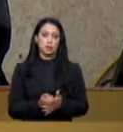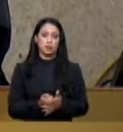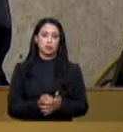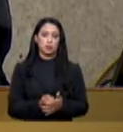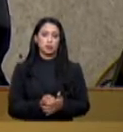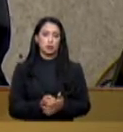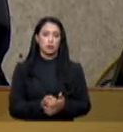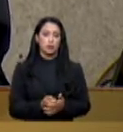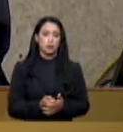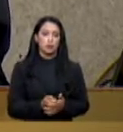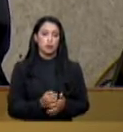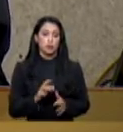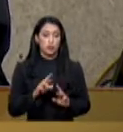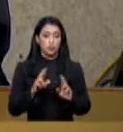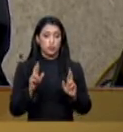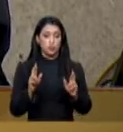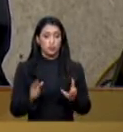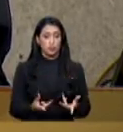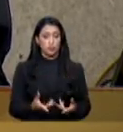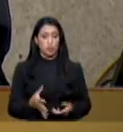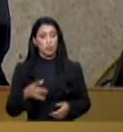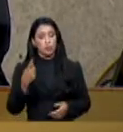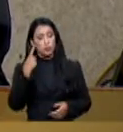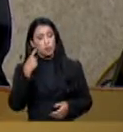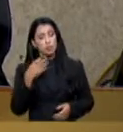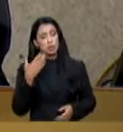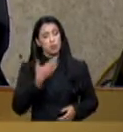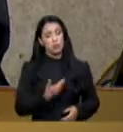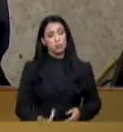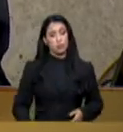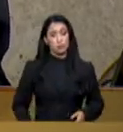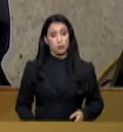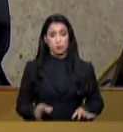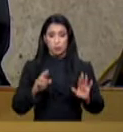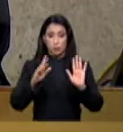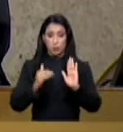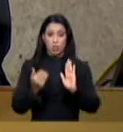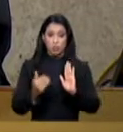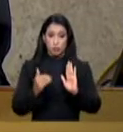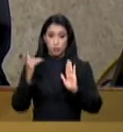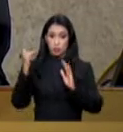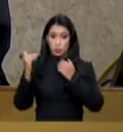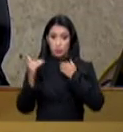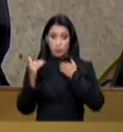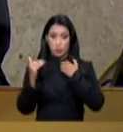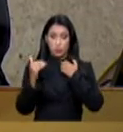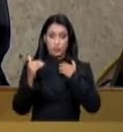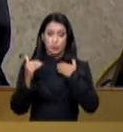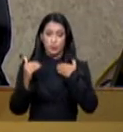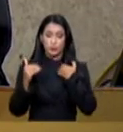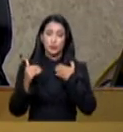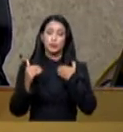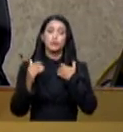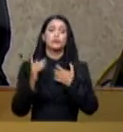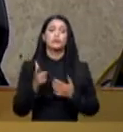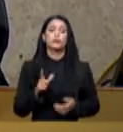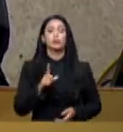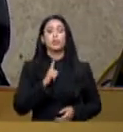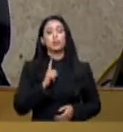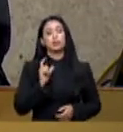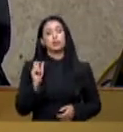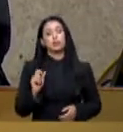externo contrário ao interesse público, tampouco hierarquicamente superior. É dado presumir que o